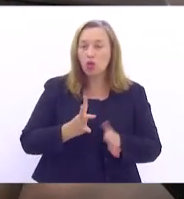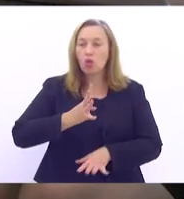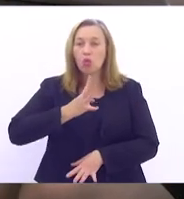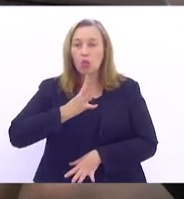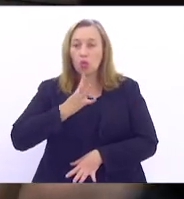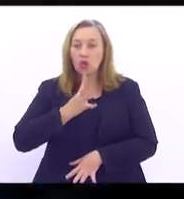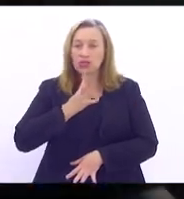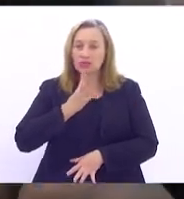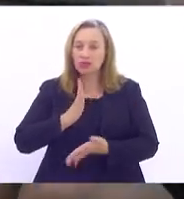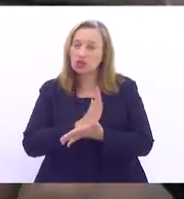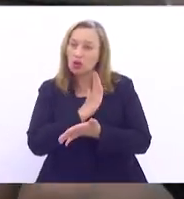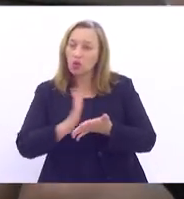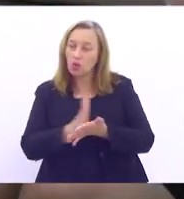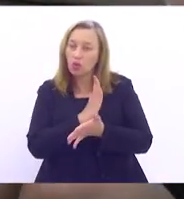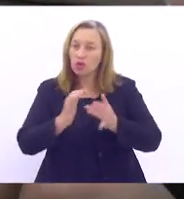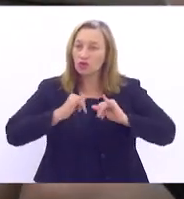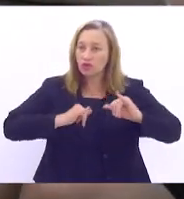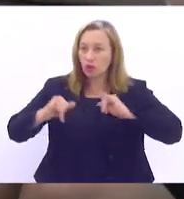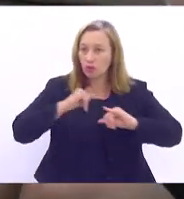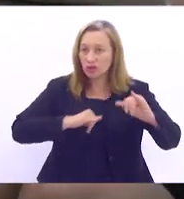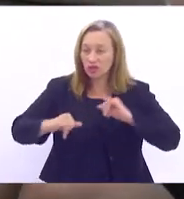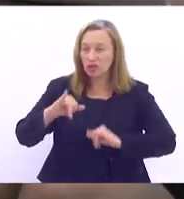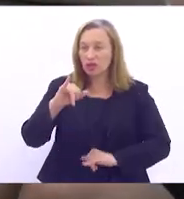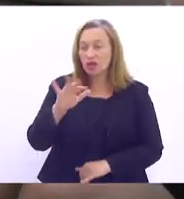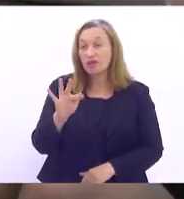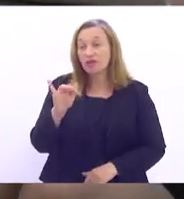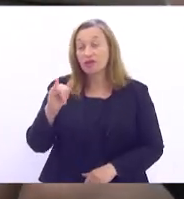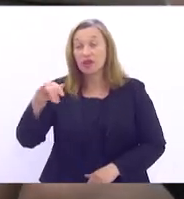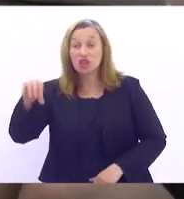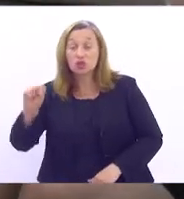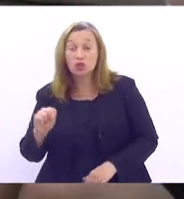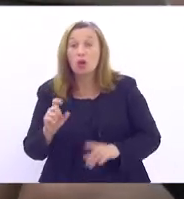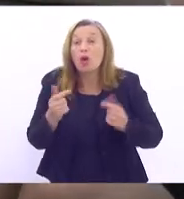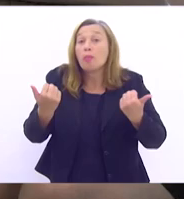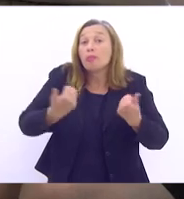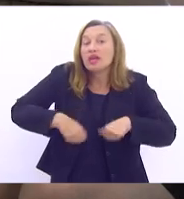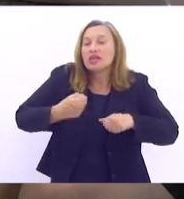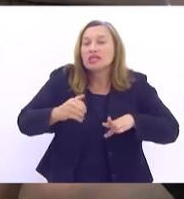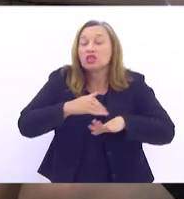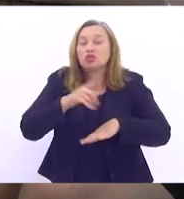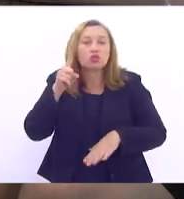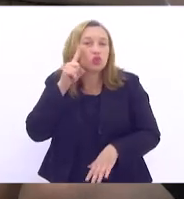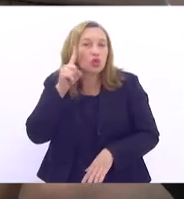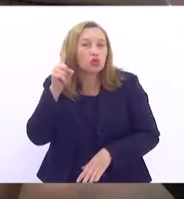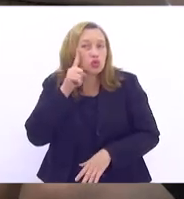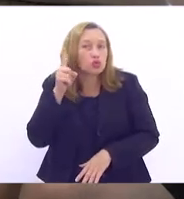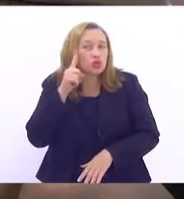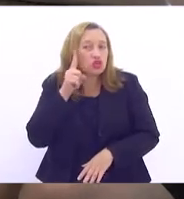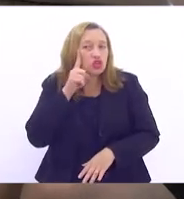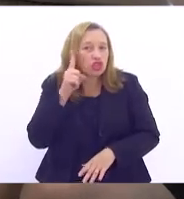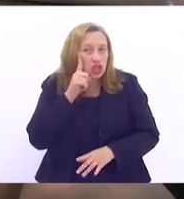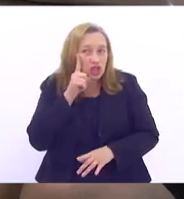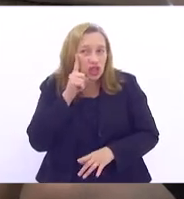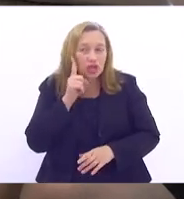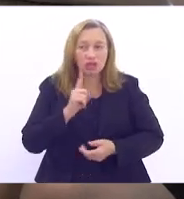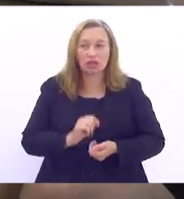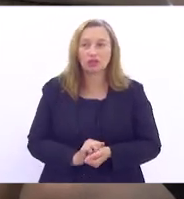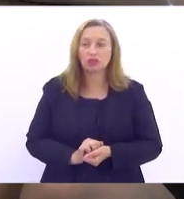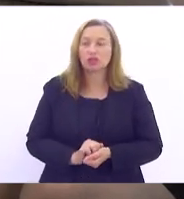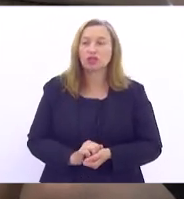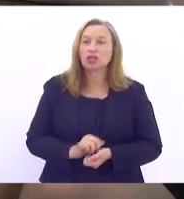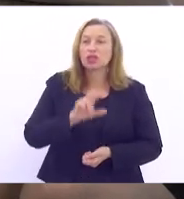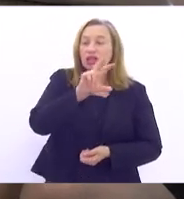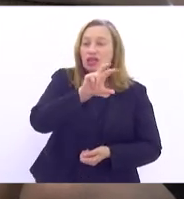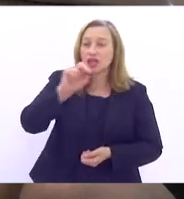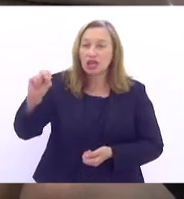alguma notificação que o fisco venha a dar ao seu cliente, ele precise todos os dias abrir os